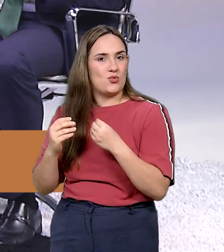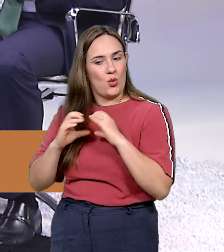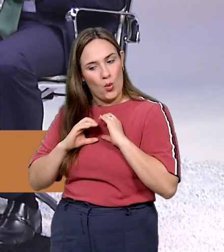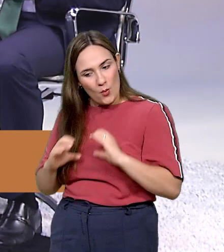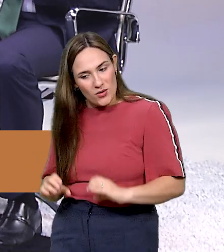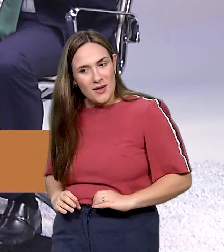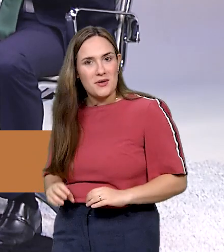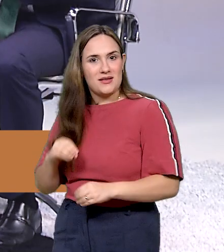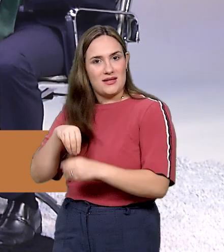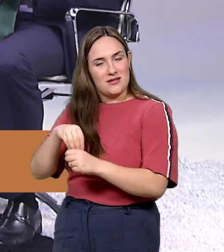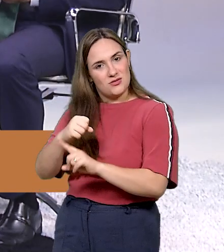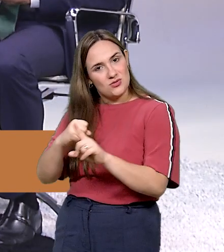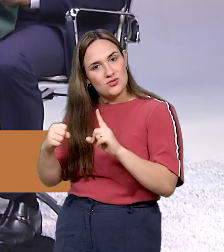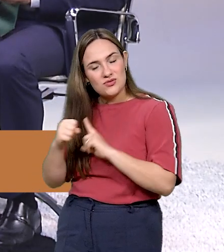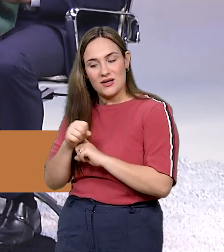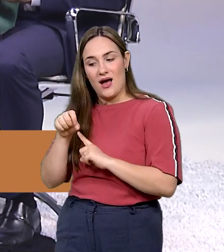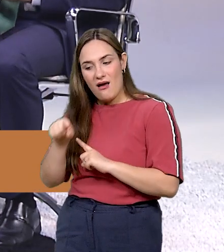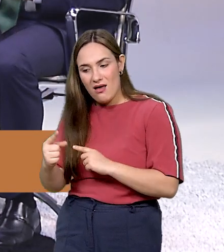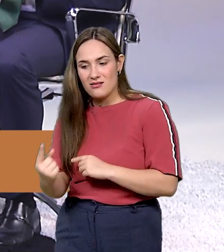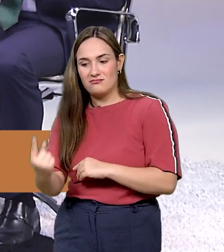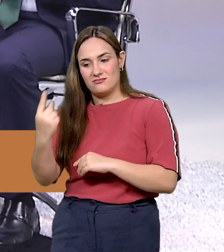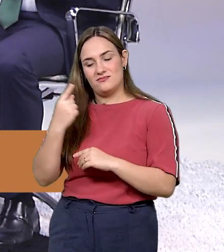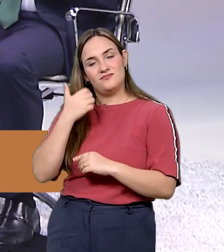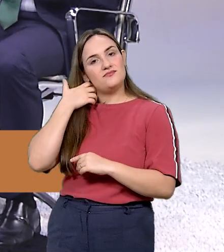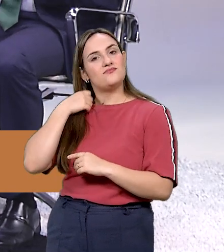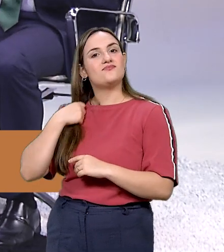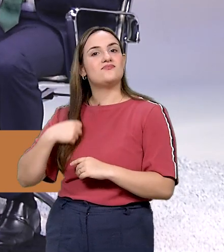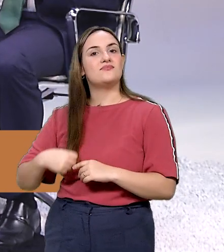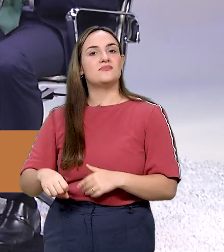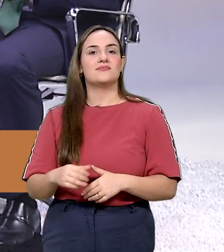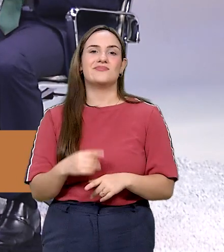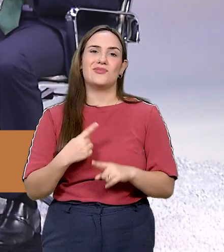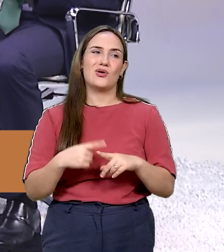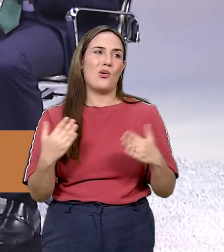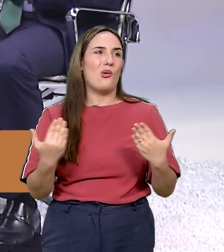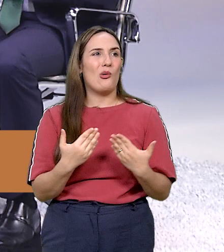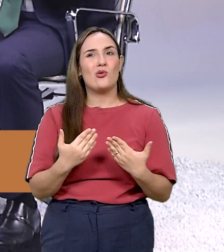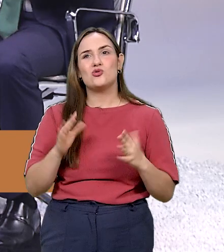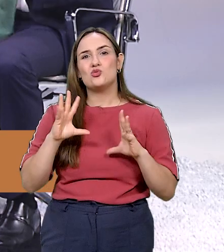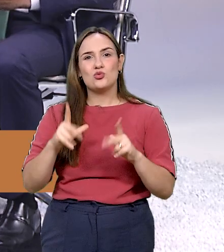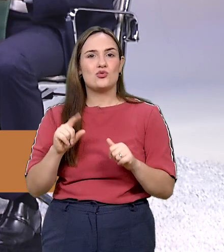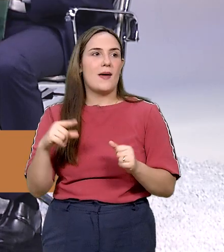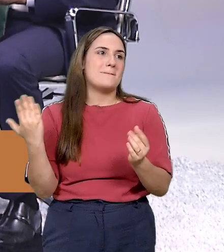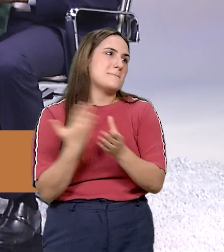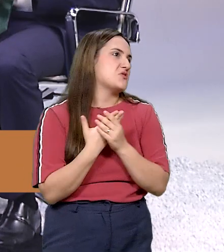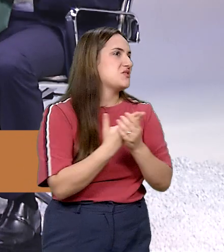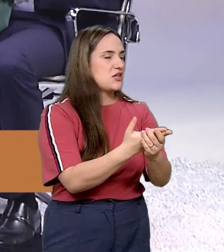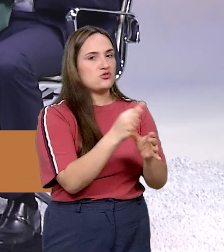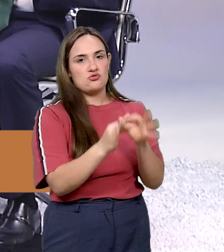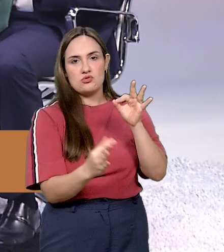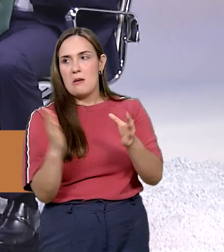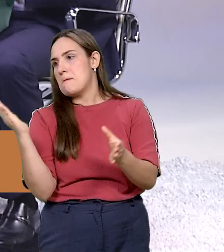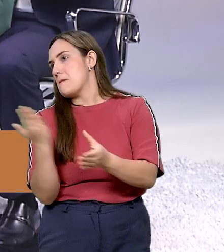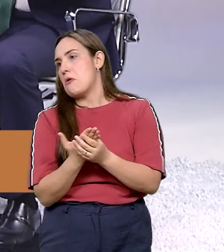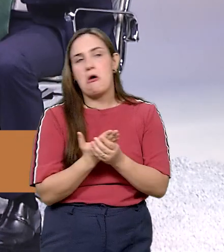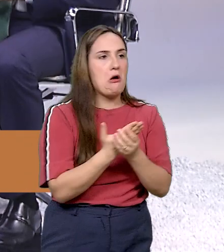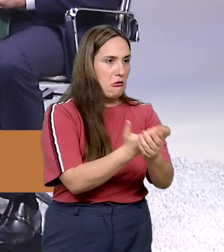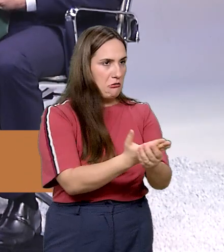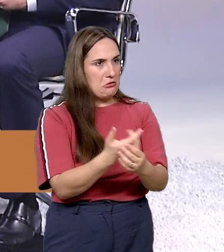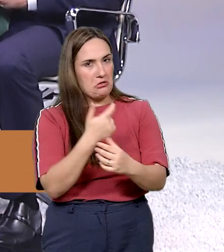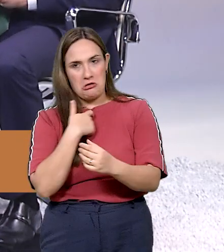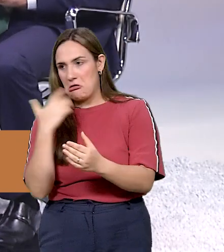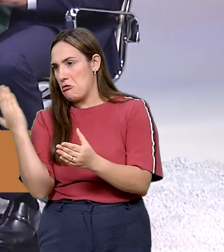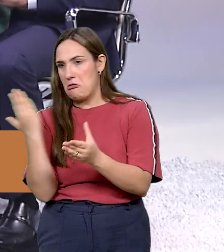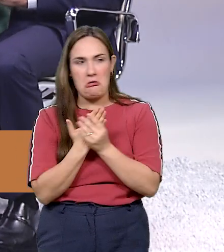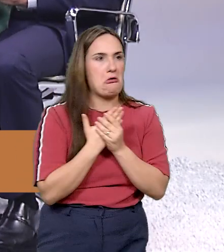daquela pessoa que vem trazendo uma demanda. Porque existe uma cultura de que eu vou levar para a justiça, eu vou resolver, eu vou te colocar